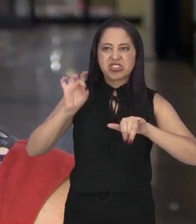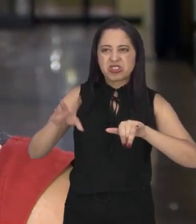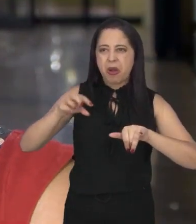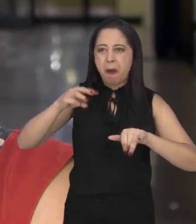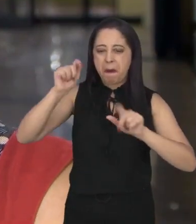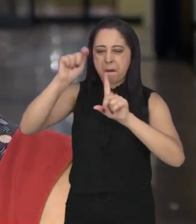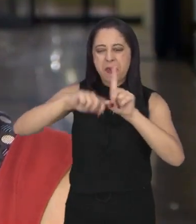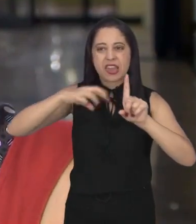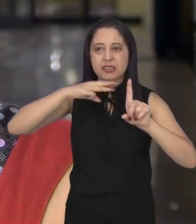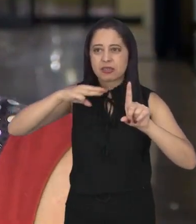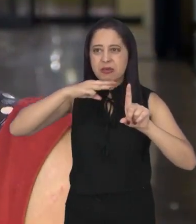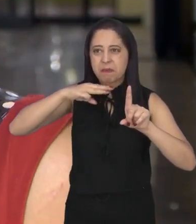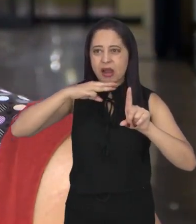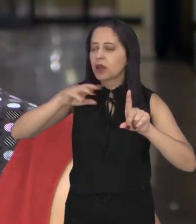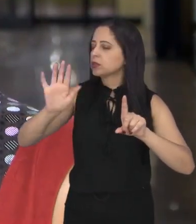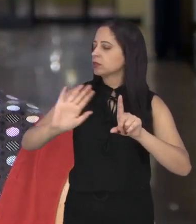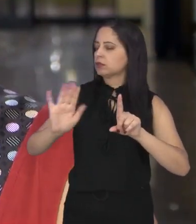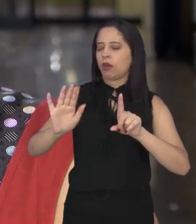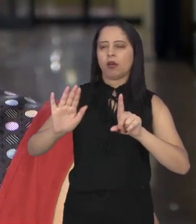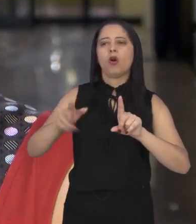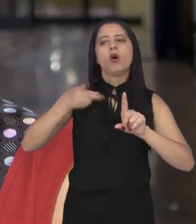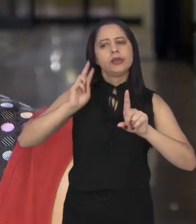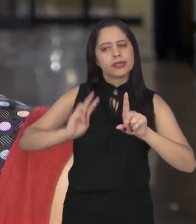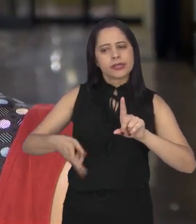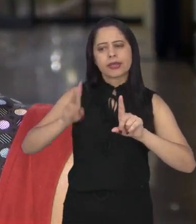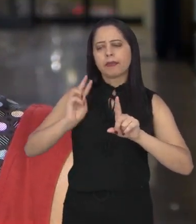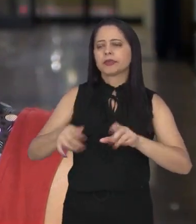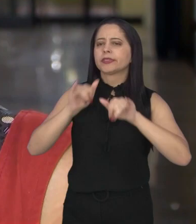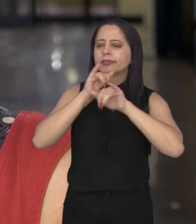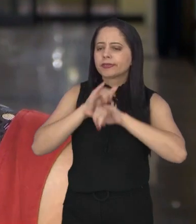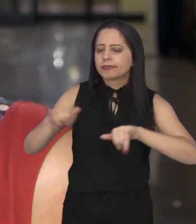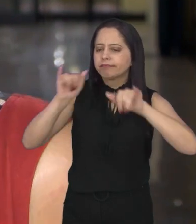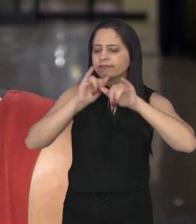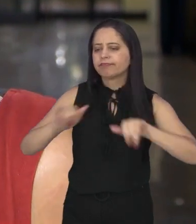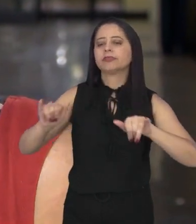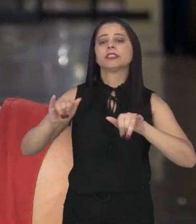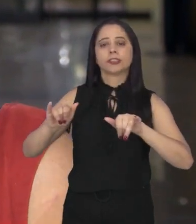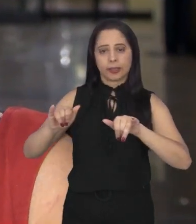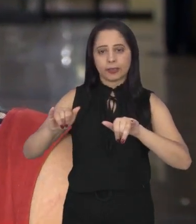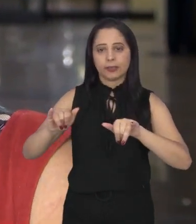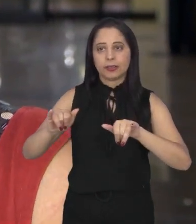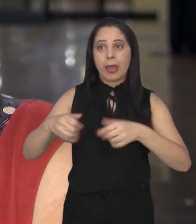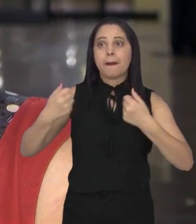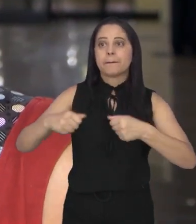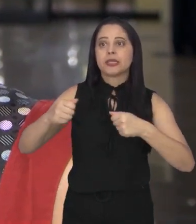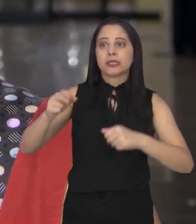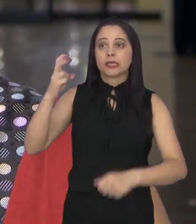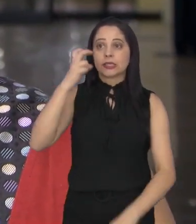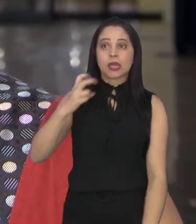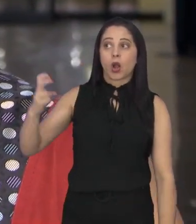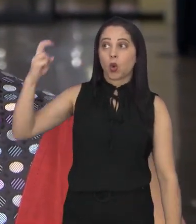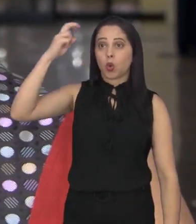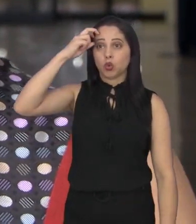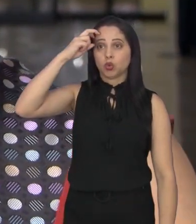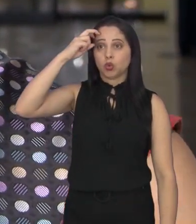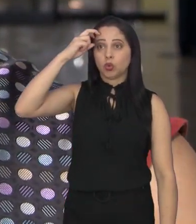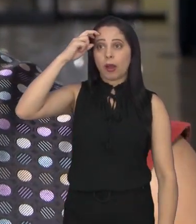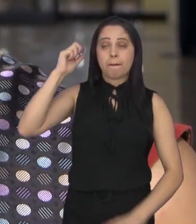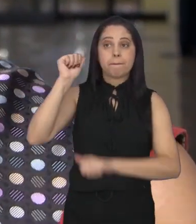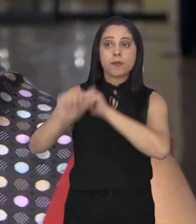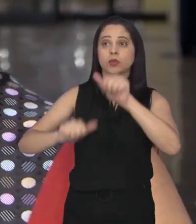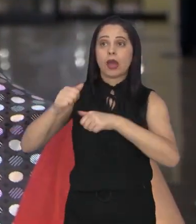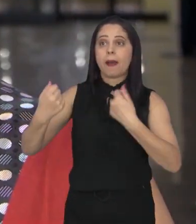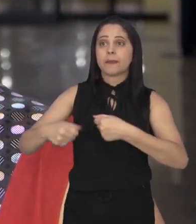mês de março. Então, as políticas públicas só vão mudar a hora sobre a violência, a hora que a gente mudar a cultura. E os meios